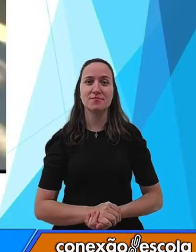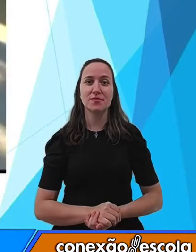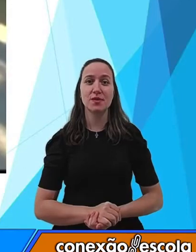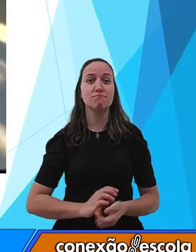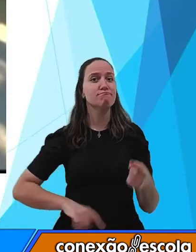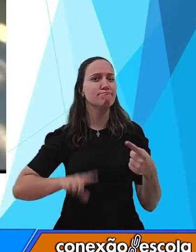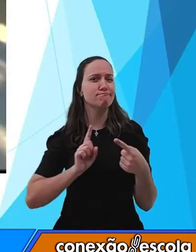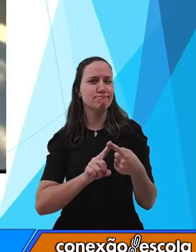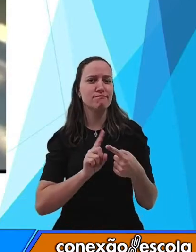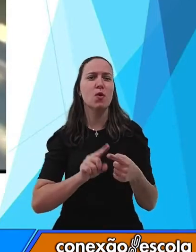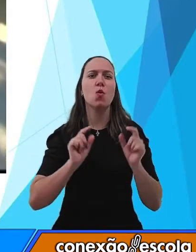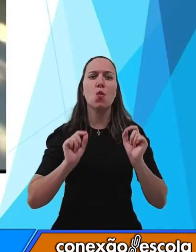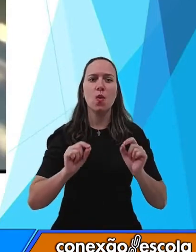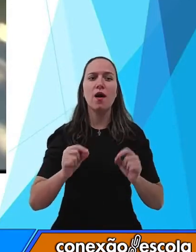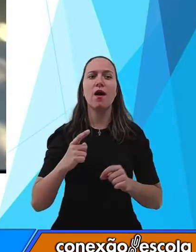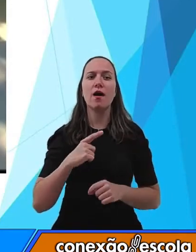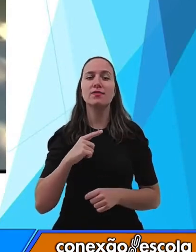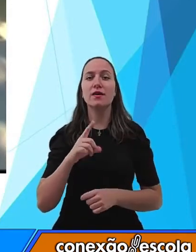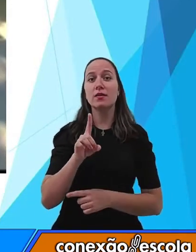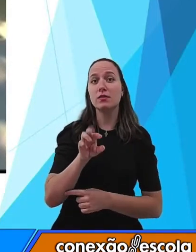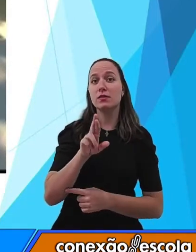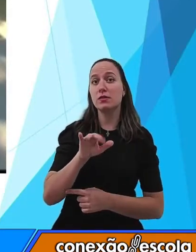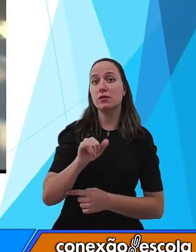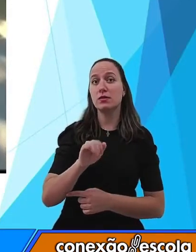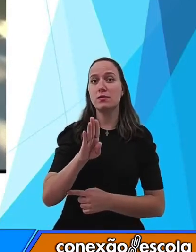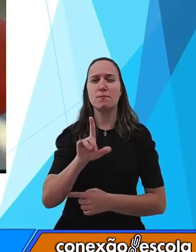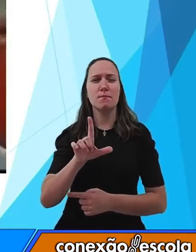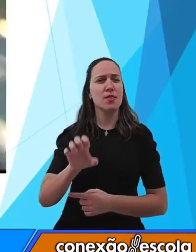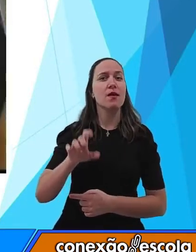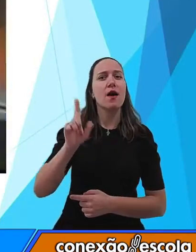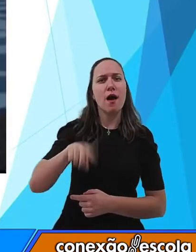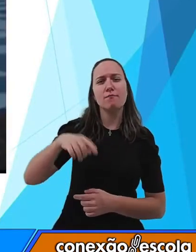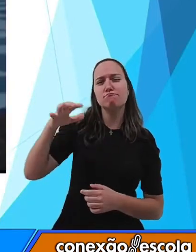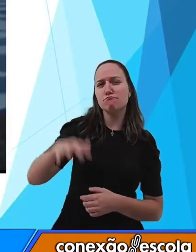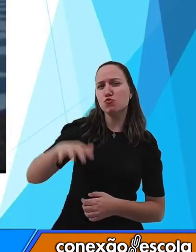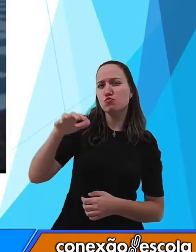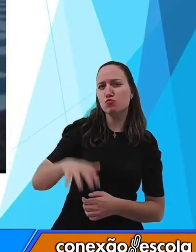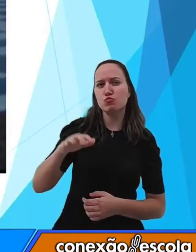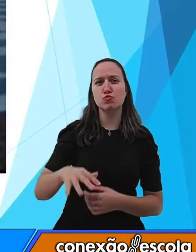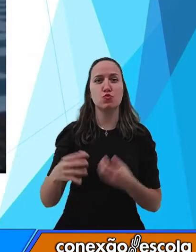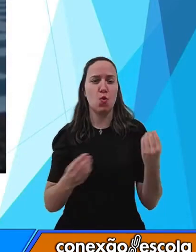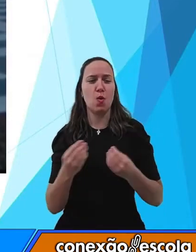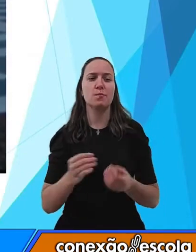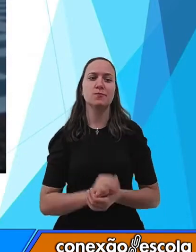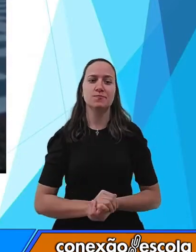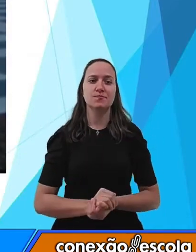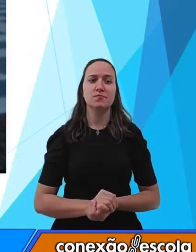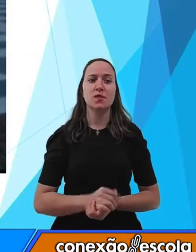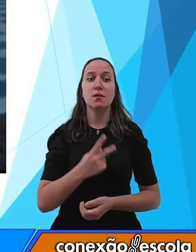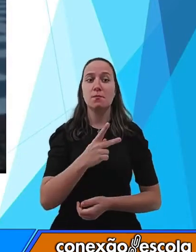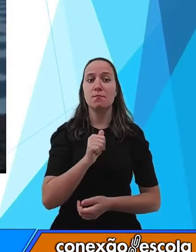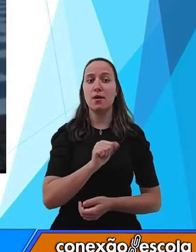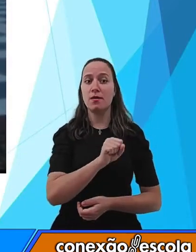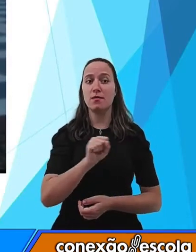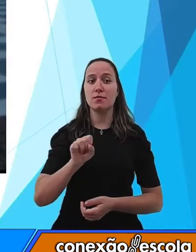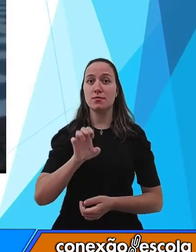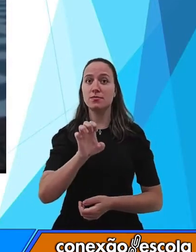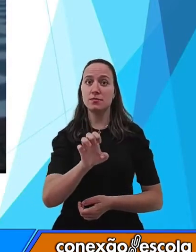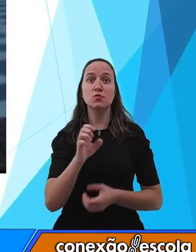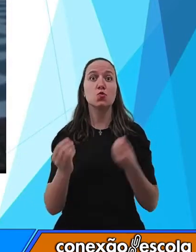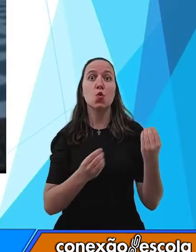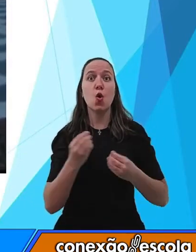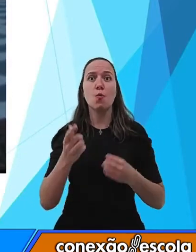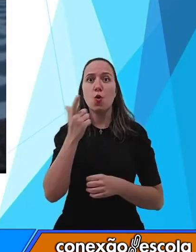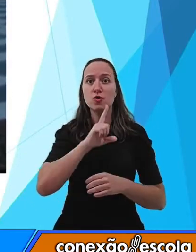Primeiro, temos o drible, que é a forma de conduzir a bola. E o passe ideal é aquele que chega na altura do